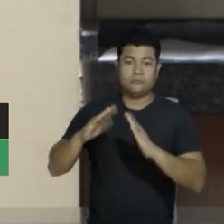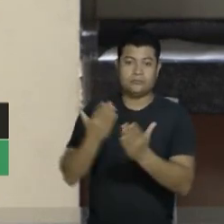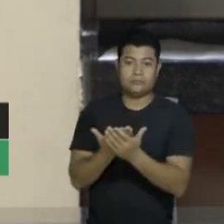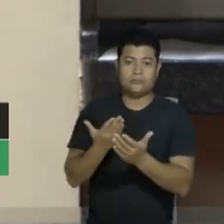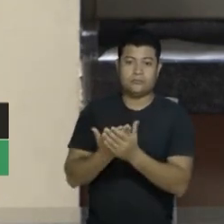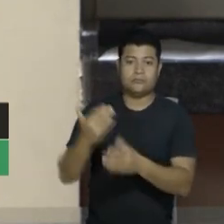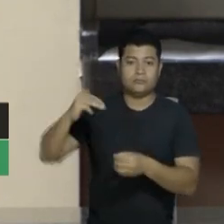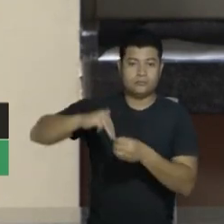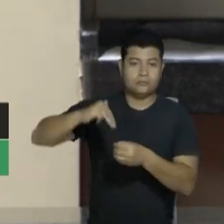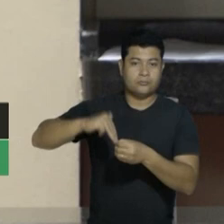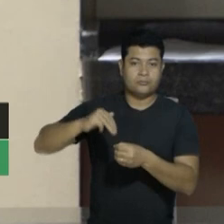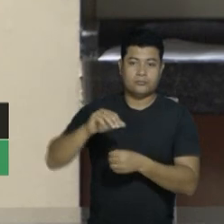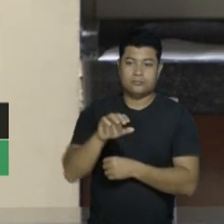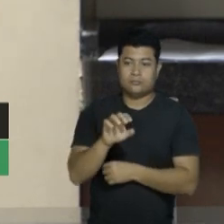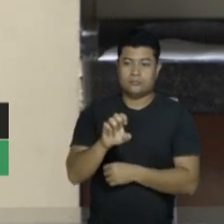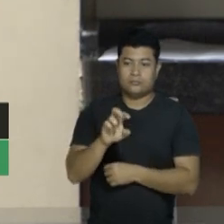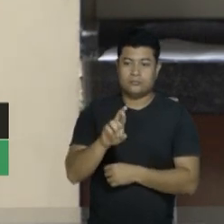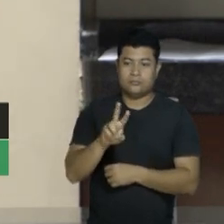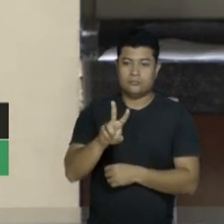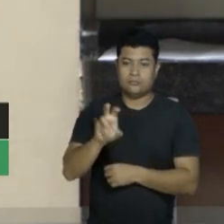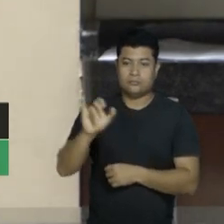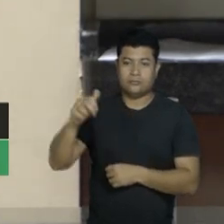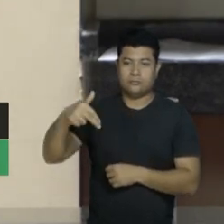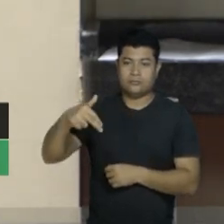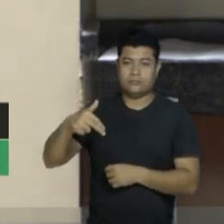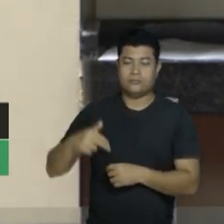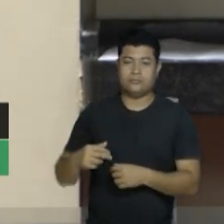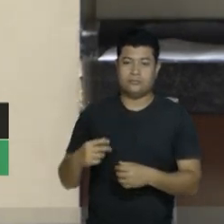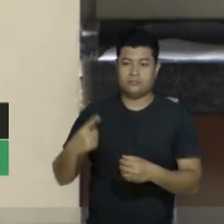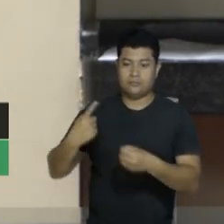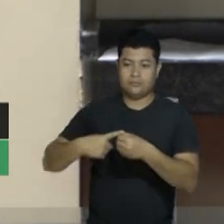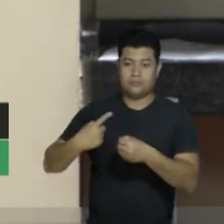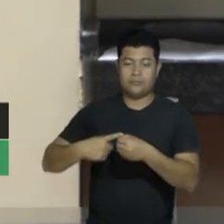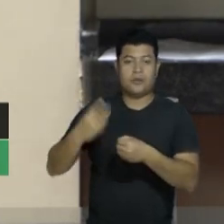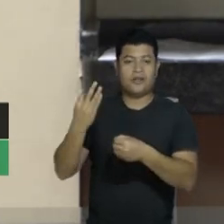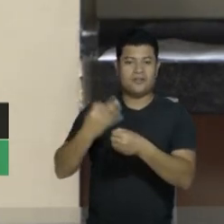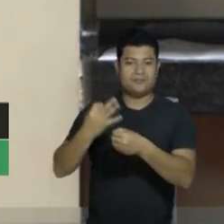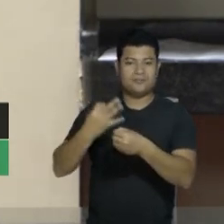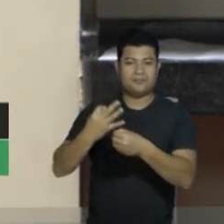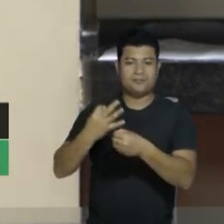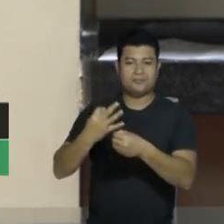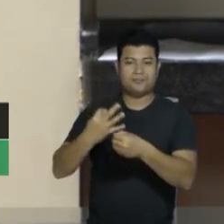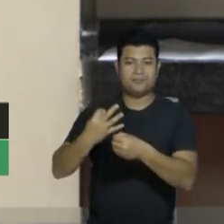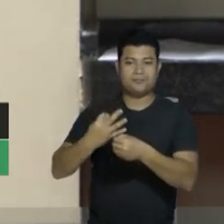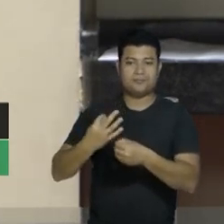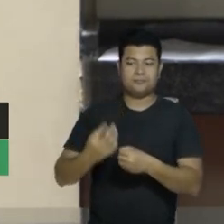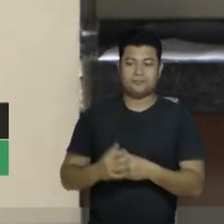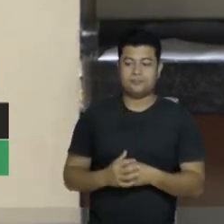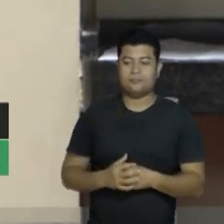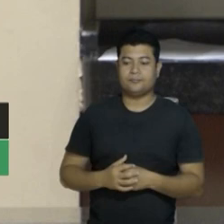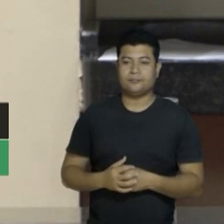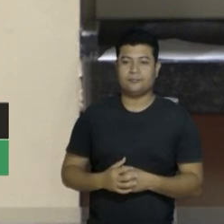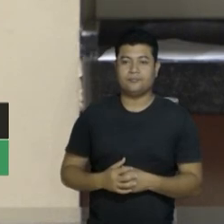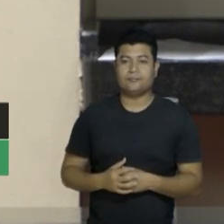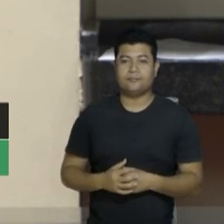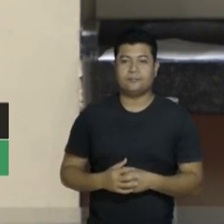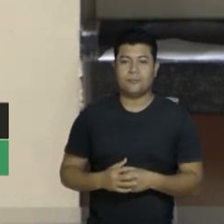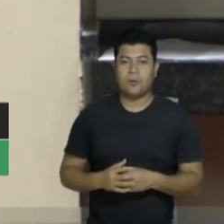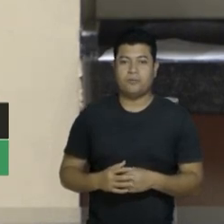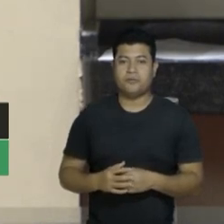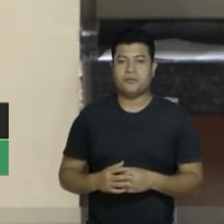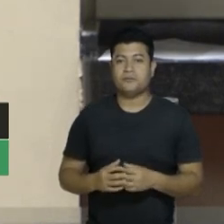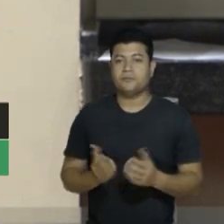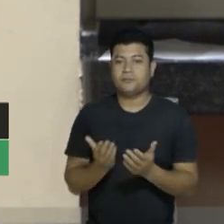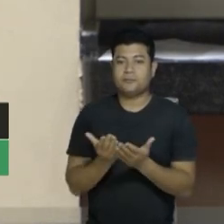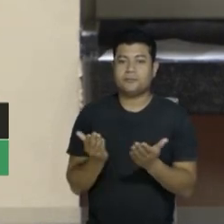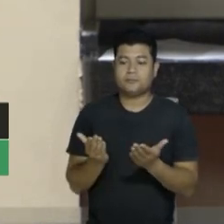Municipal Erwin Prado, de Timbó, tendo aí como responsável Elisandra